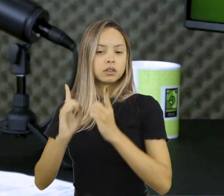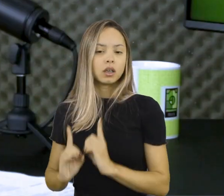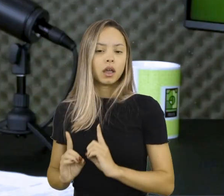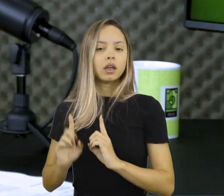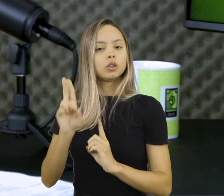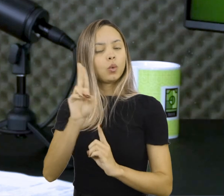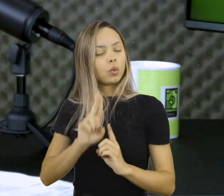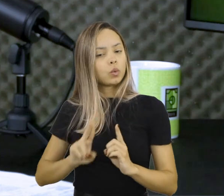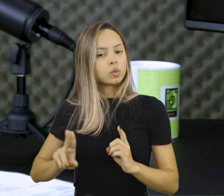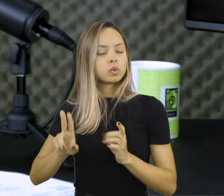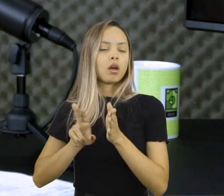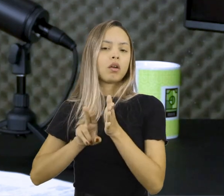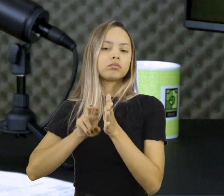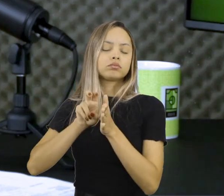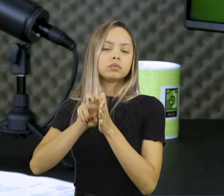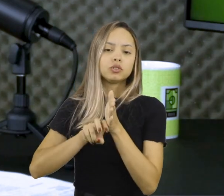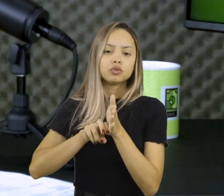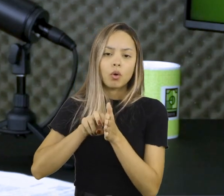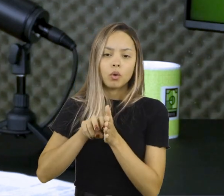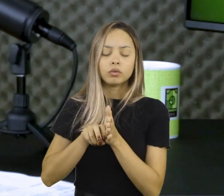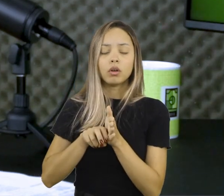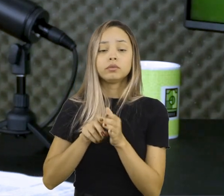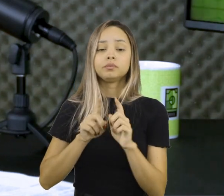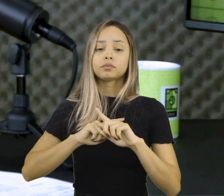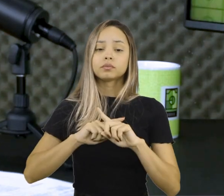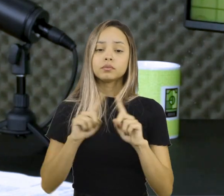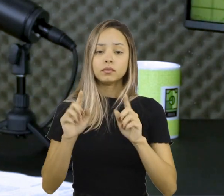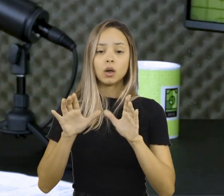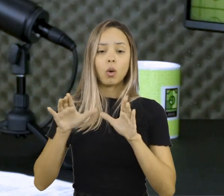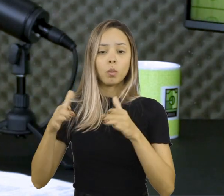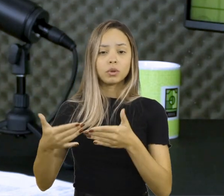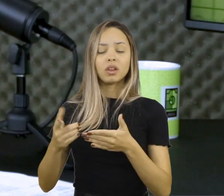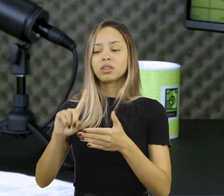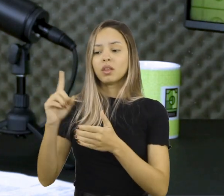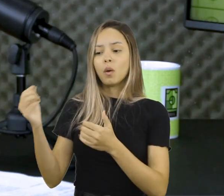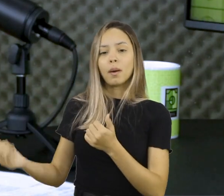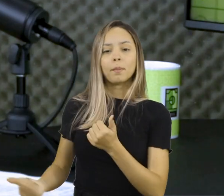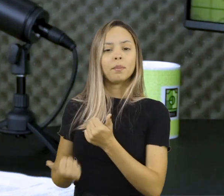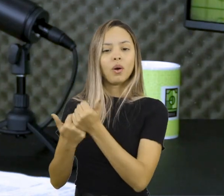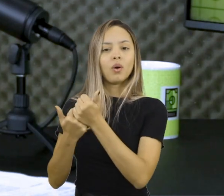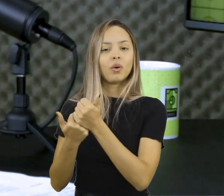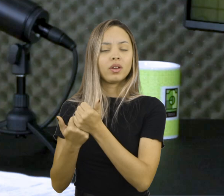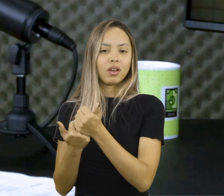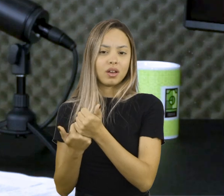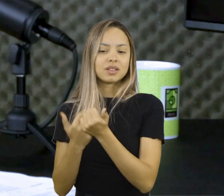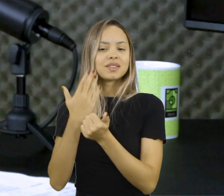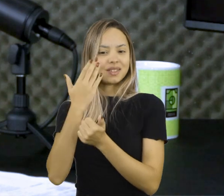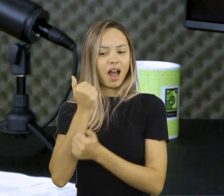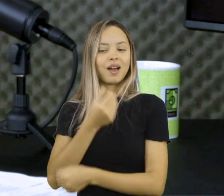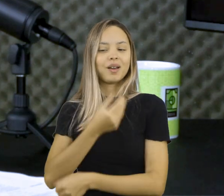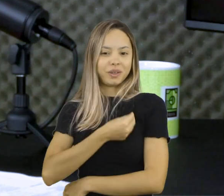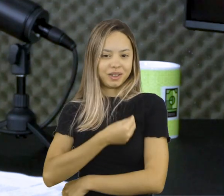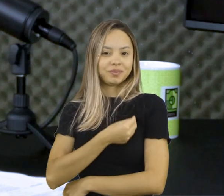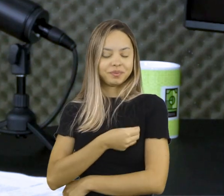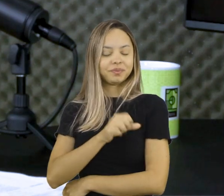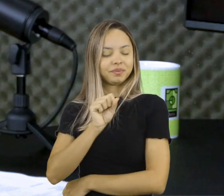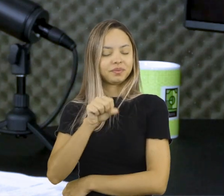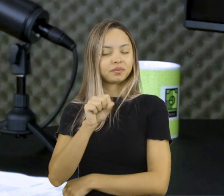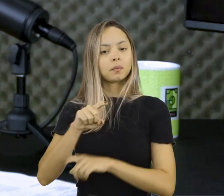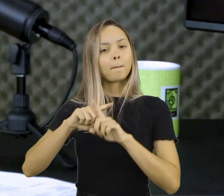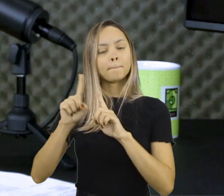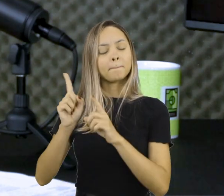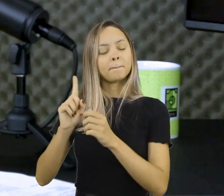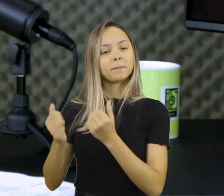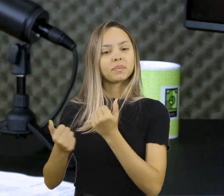usuário de cadeira de roda mas a comunidade não apoia só sabe da existência dele então uma maneira